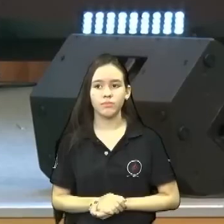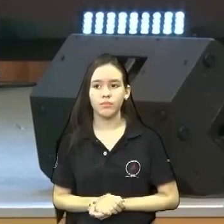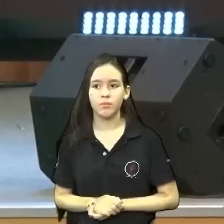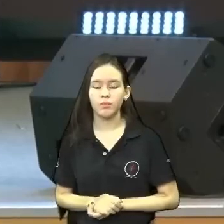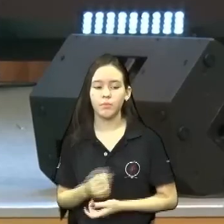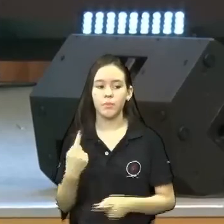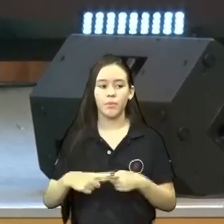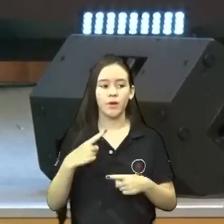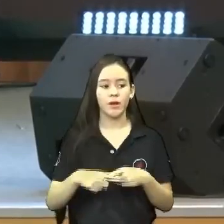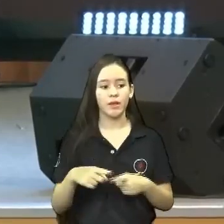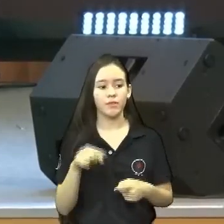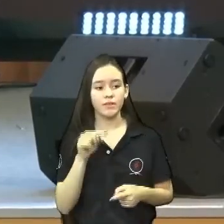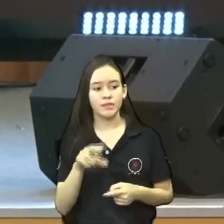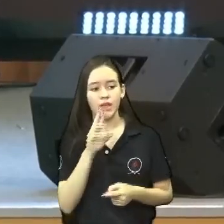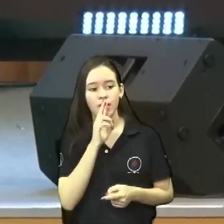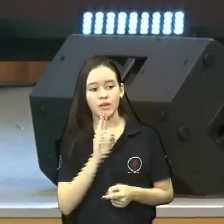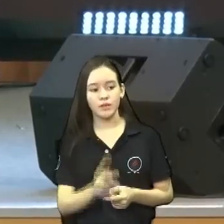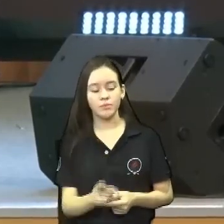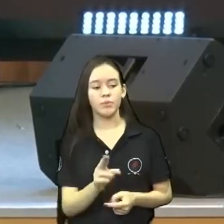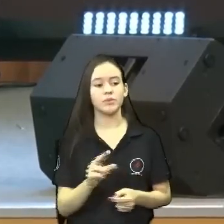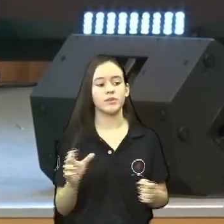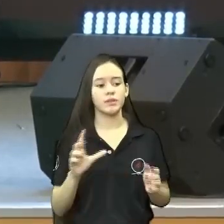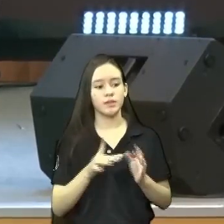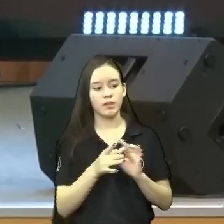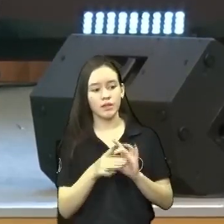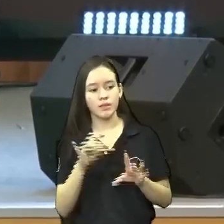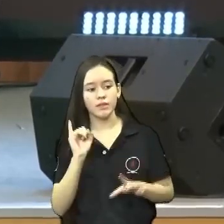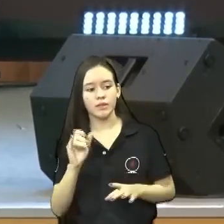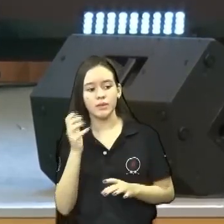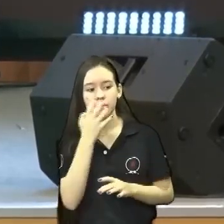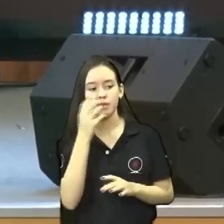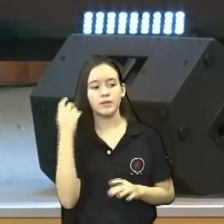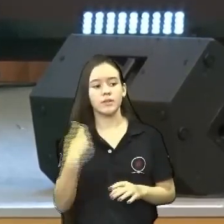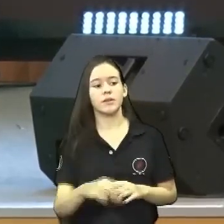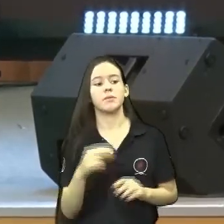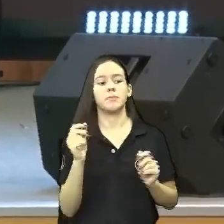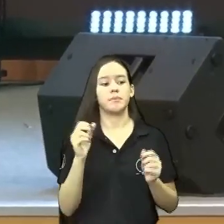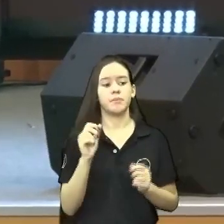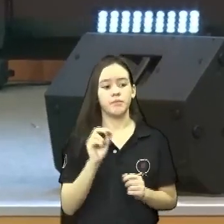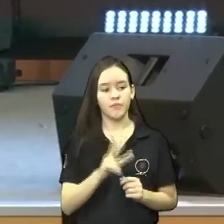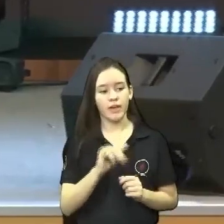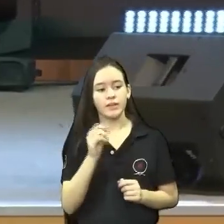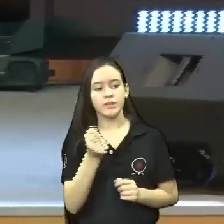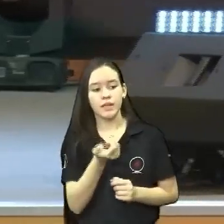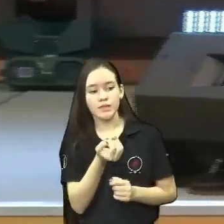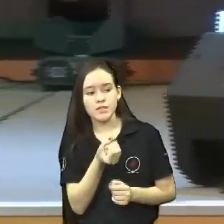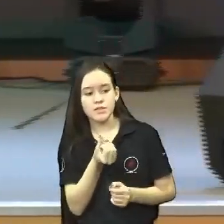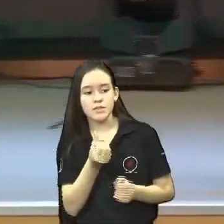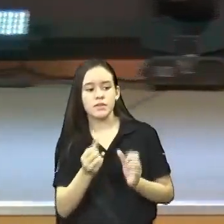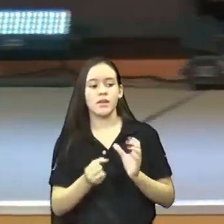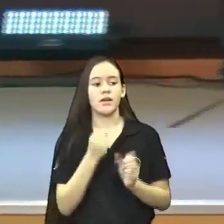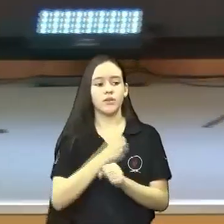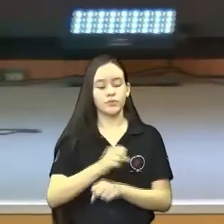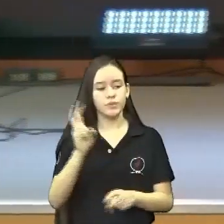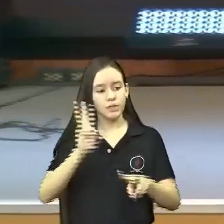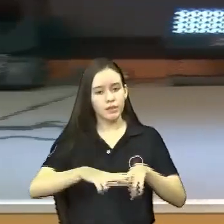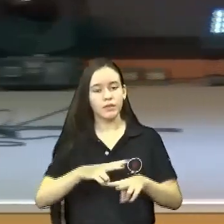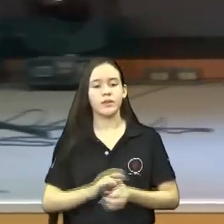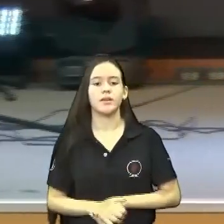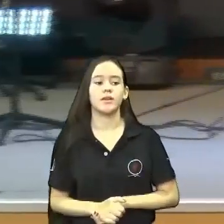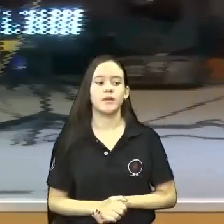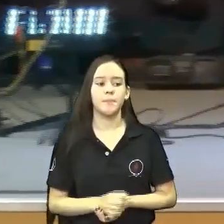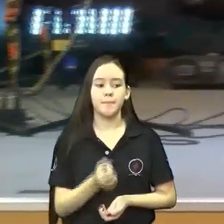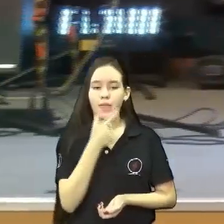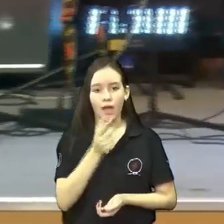porque você responde em liberdade porque se bater no cachorro pode pegar 6 anos de cadeia Parece piada mas não é piada